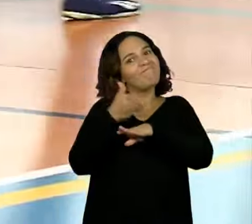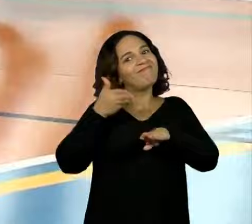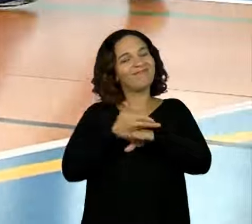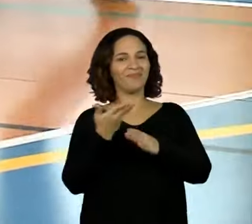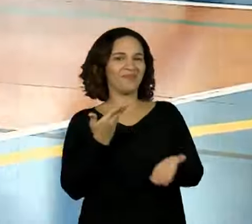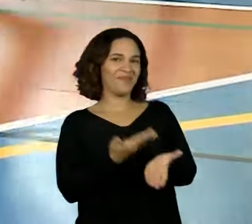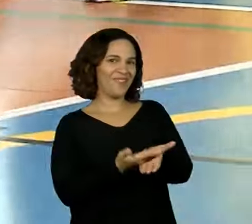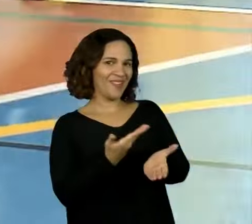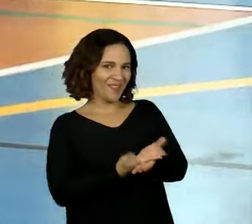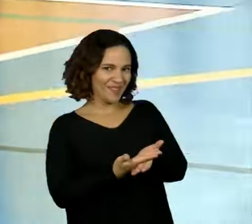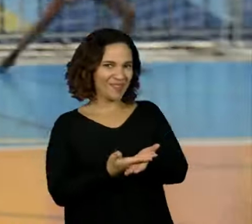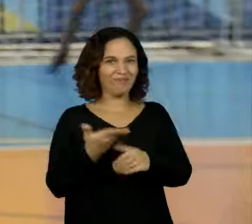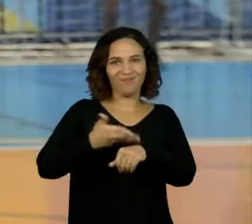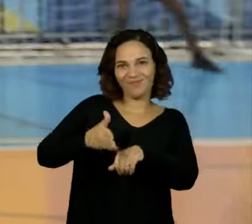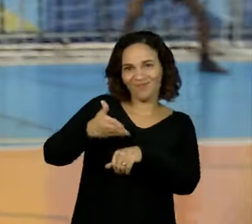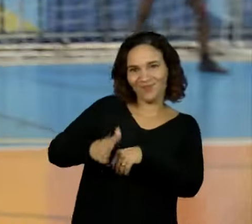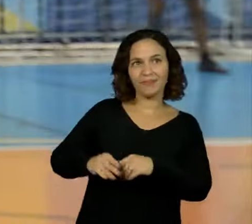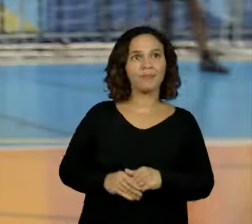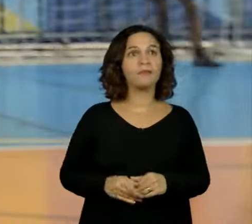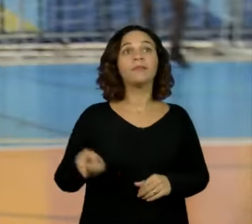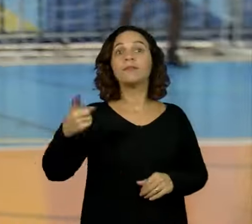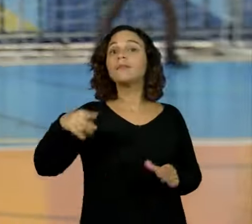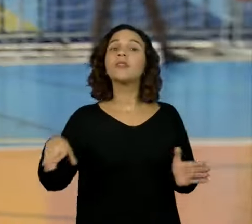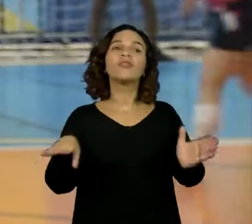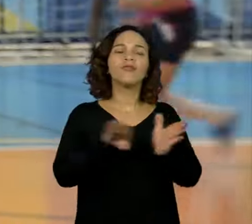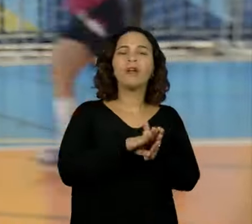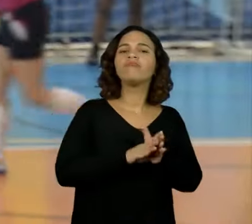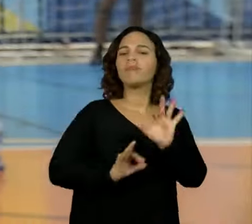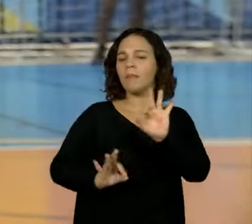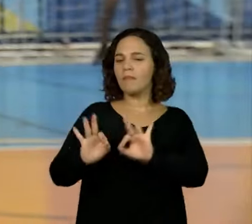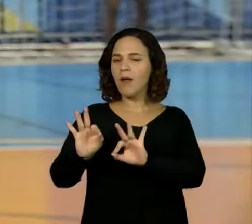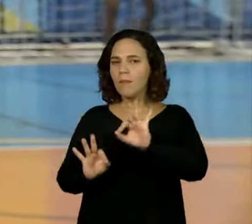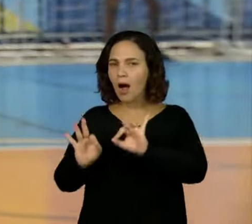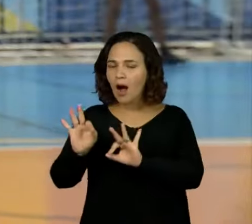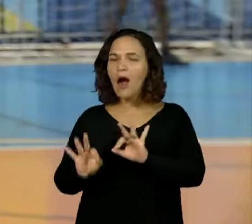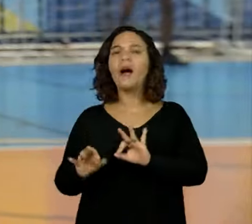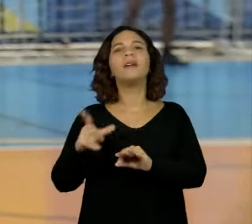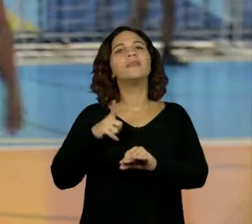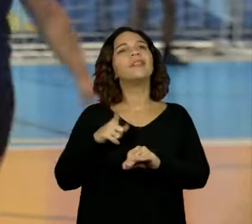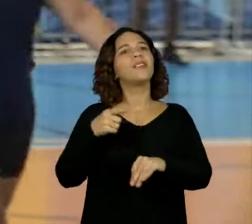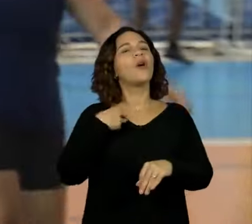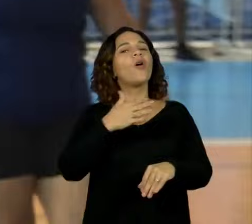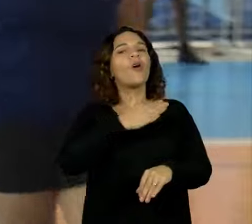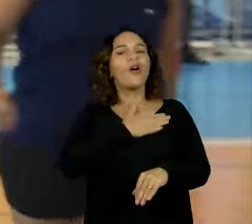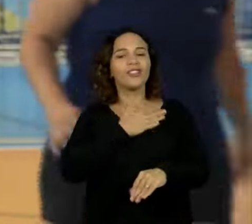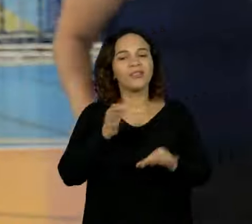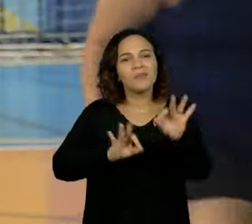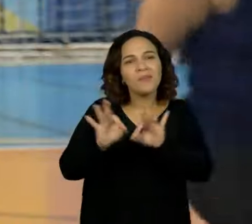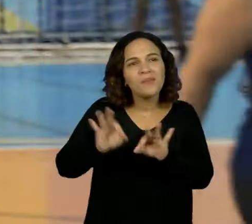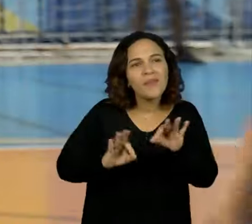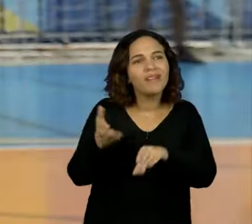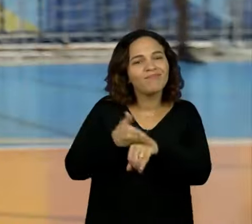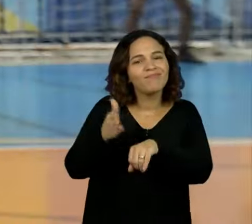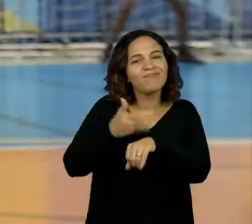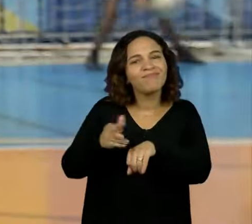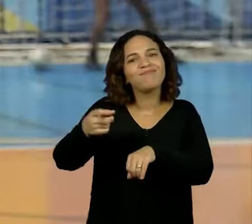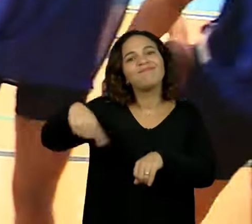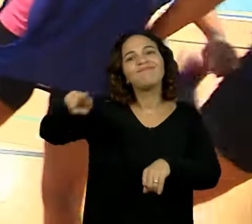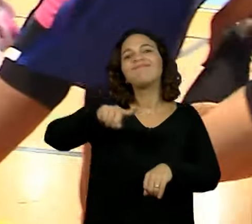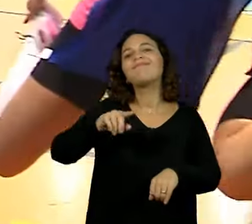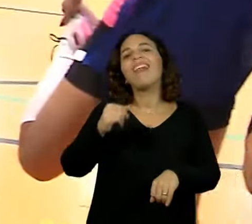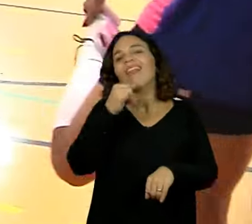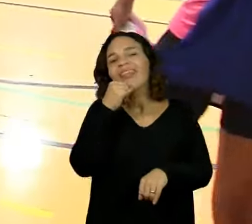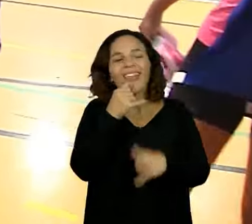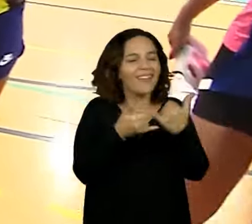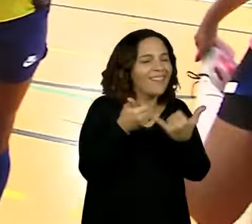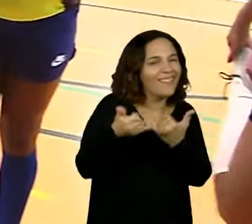aulas. Elas chegam, aquecem, fazem uma parte técnica. Eu gosto de dar o aquecimento, uma coisa mais recreativa para elas